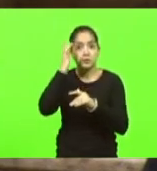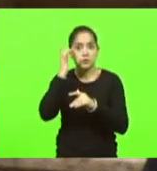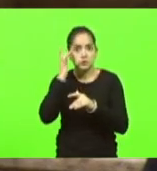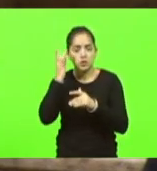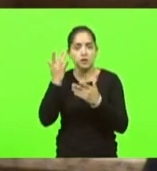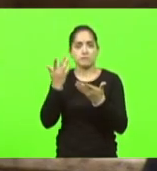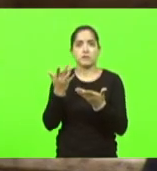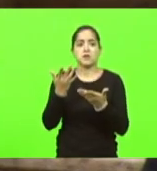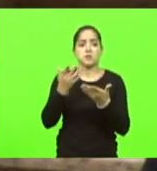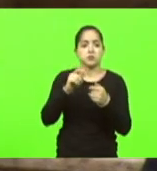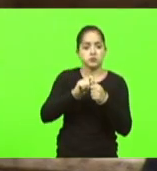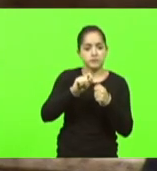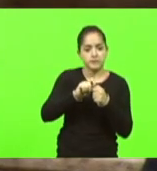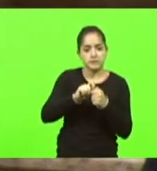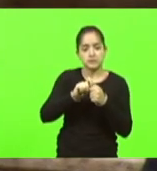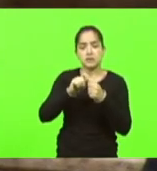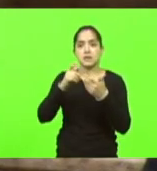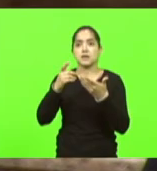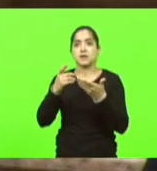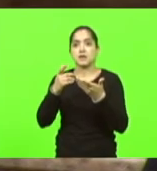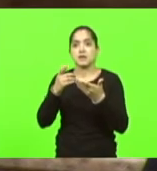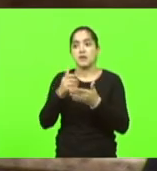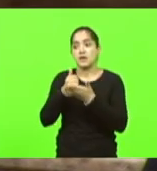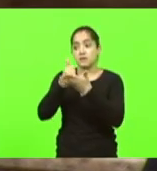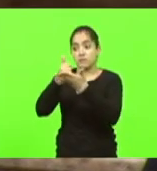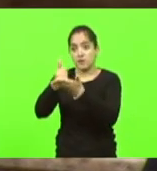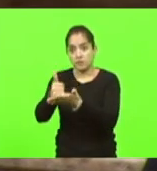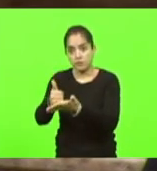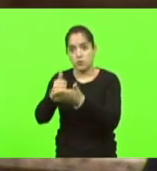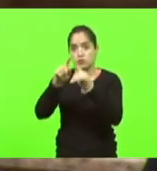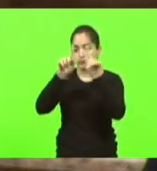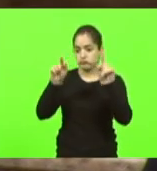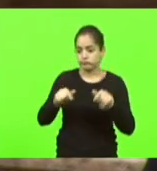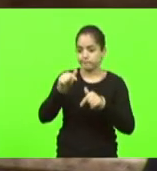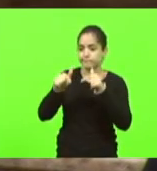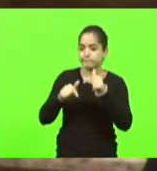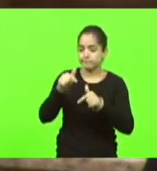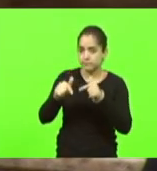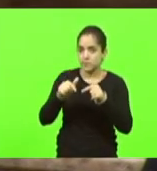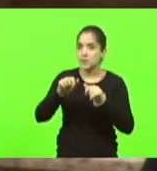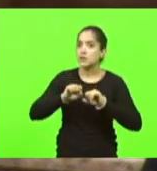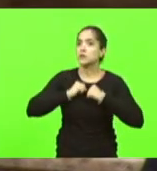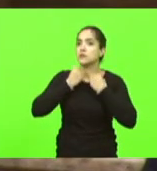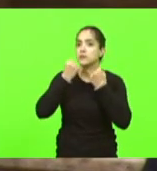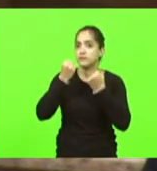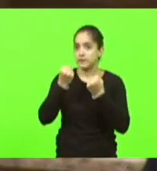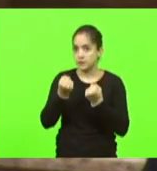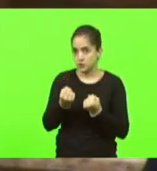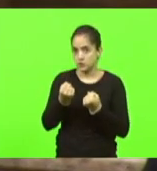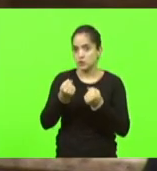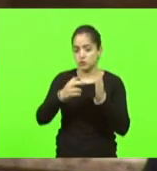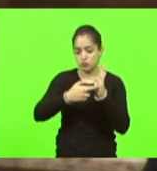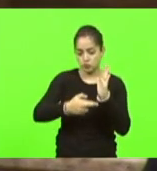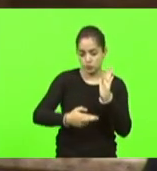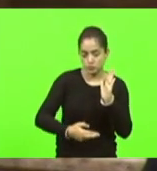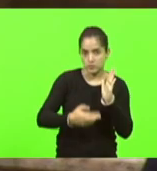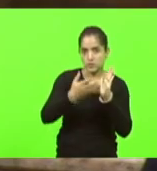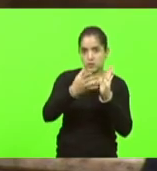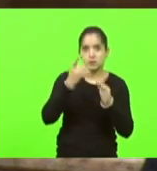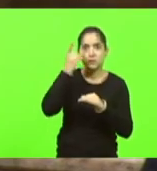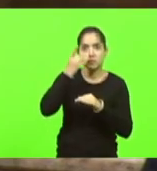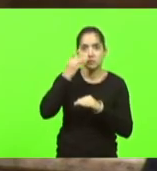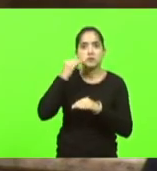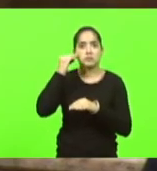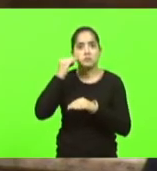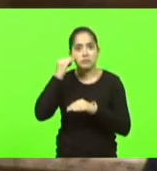podia fazer e favor do funcionalismo público e assim eu defende junto com os relatores deputados Marcos